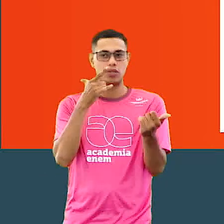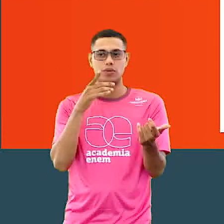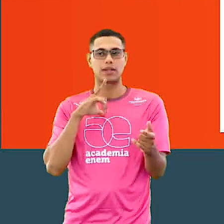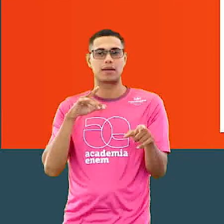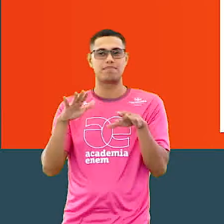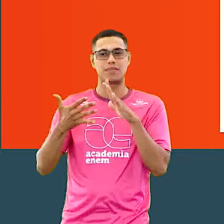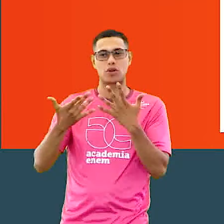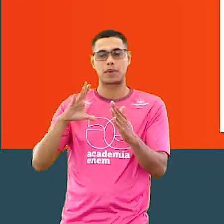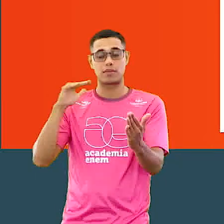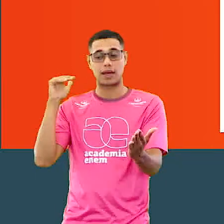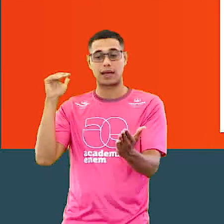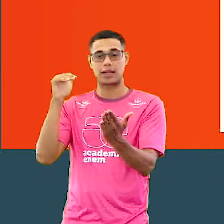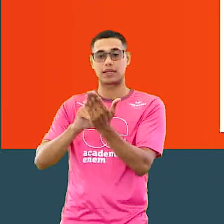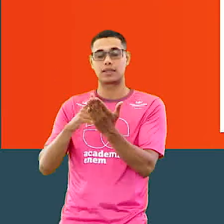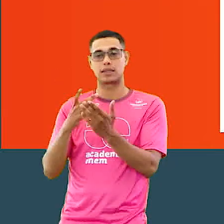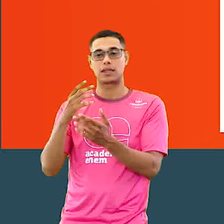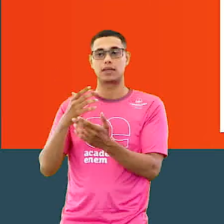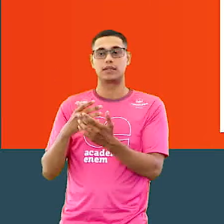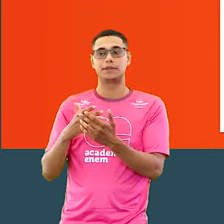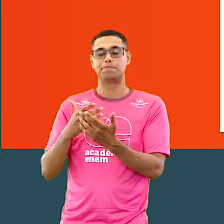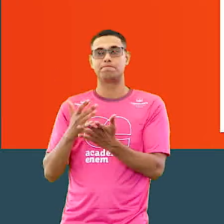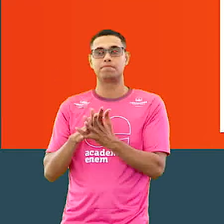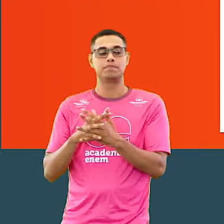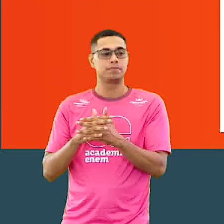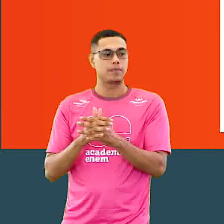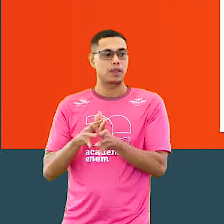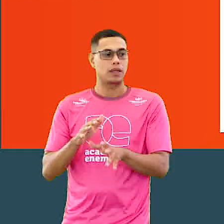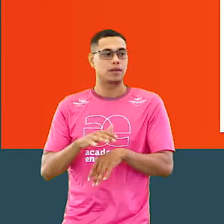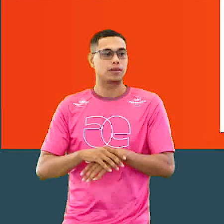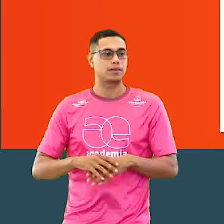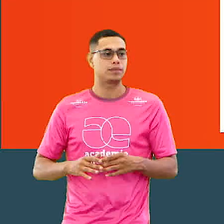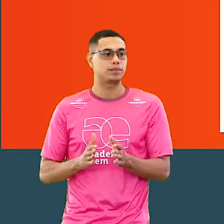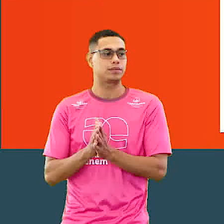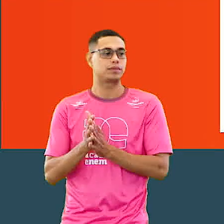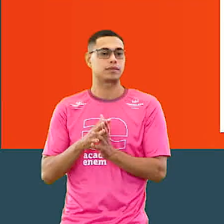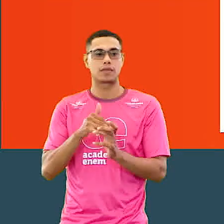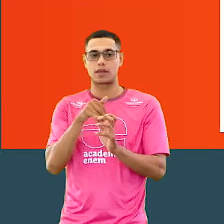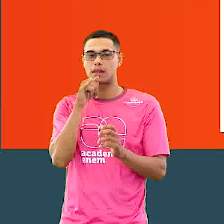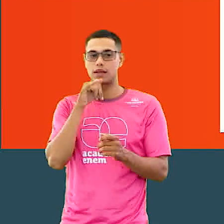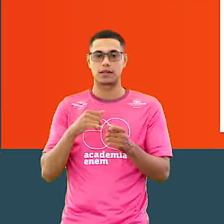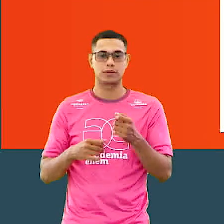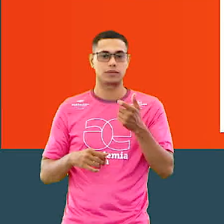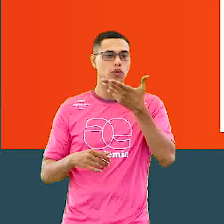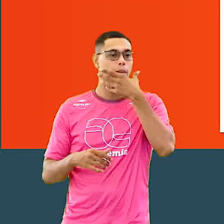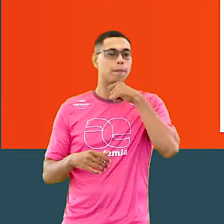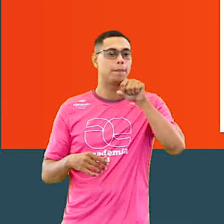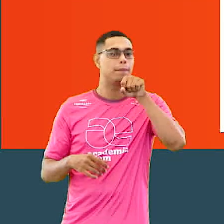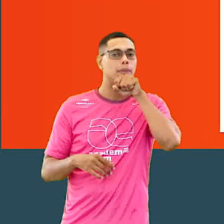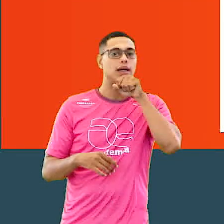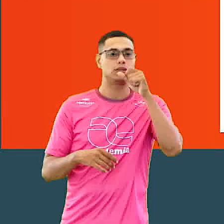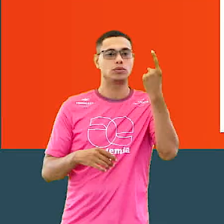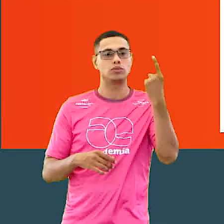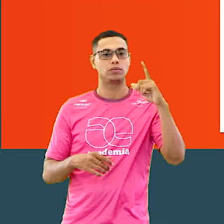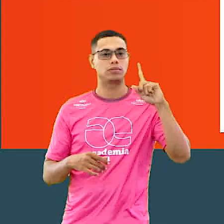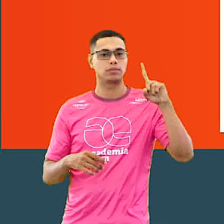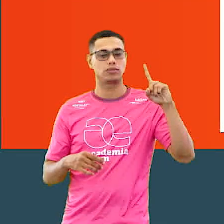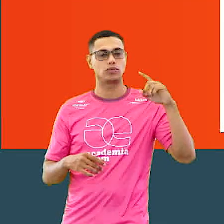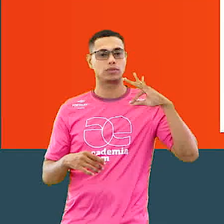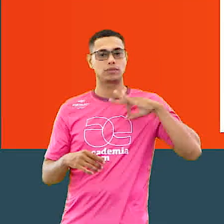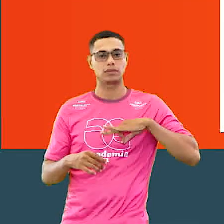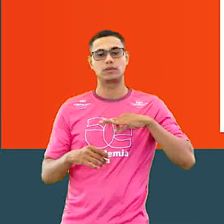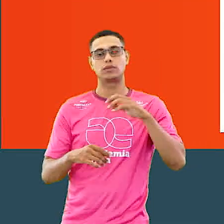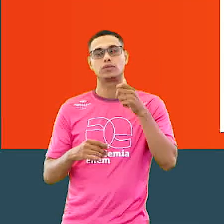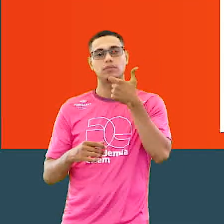meio salário mínimo, vamos dar um fato concreto aqui. Vamos lá. O pai, um salário mínimo. A mãe, outro salário mínimo.